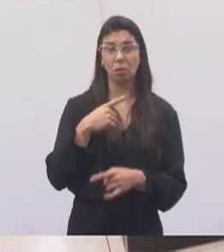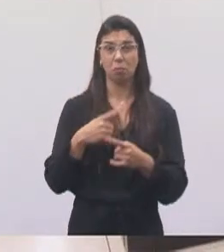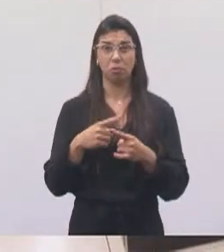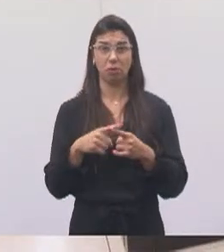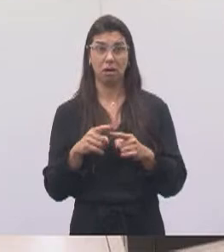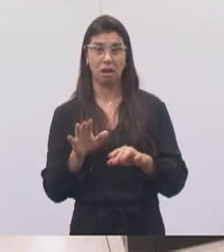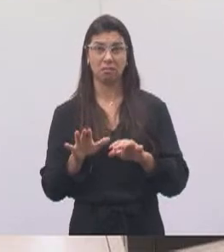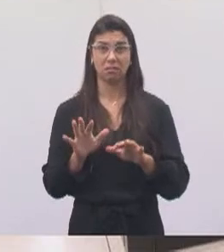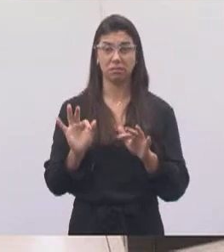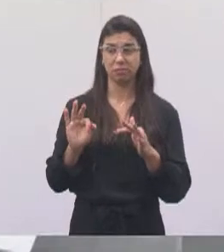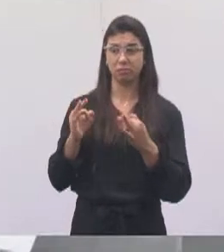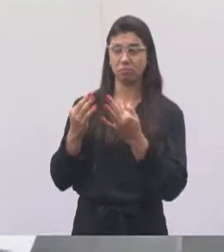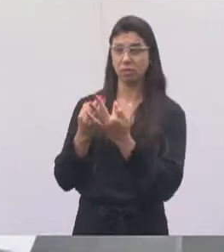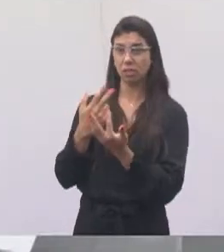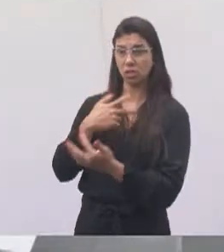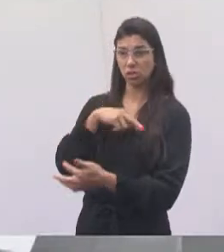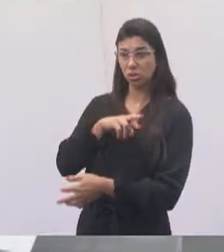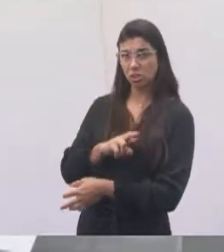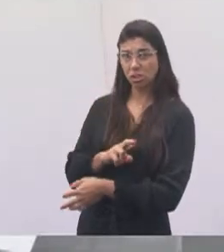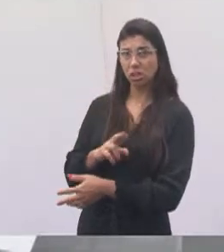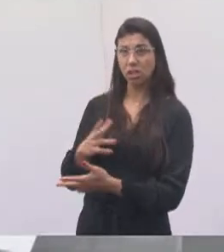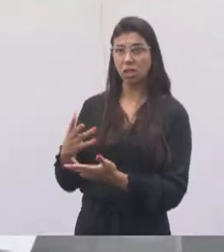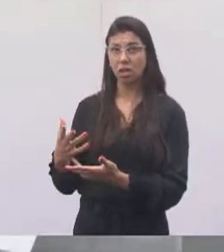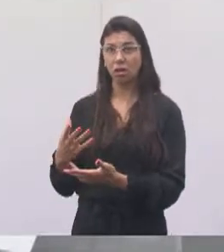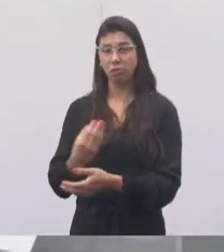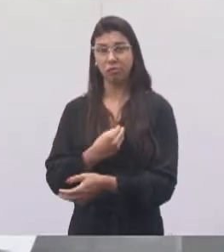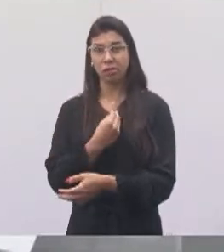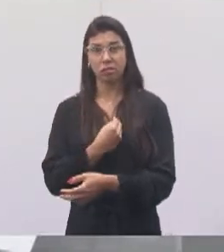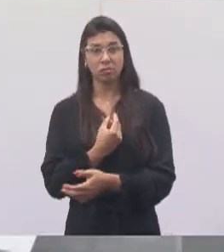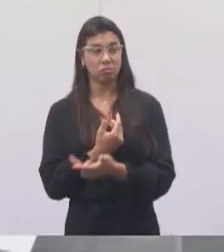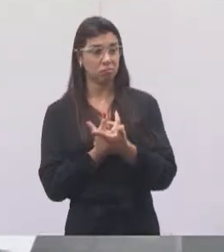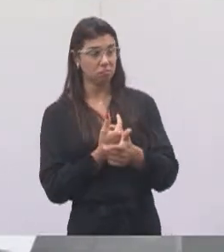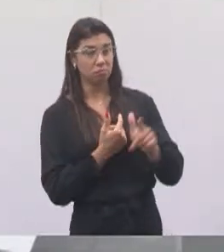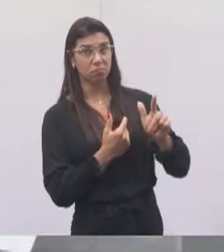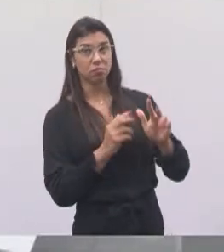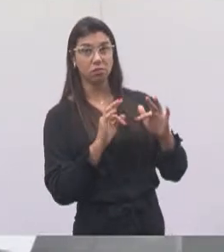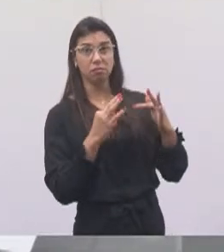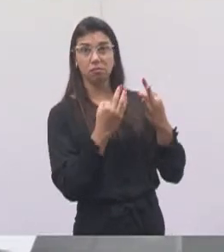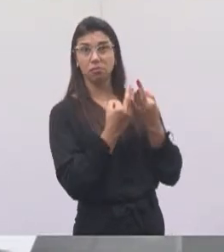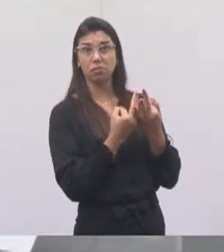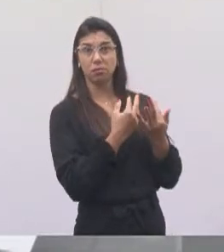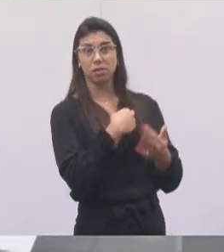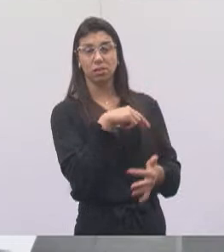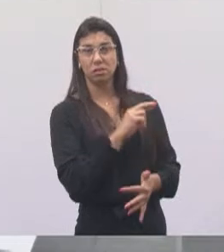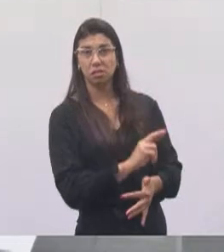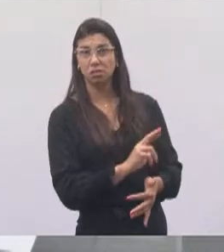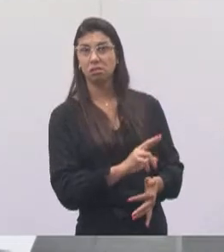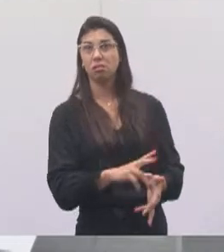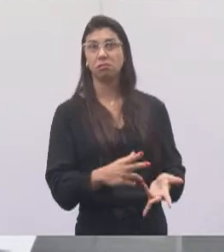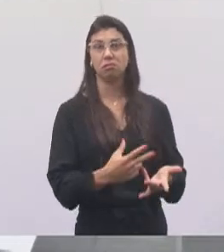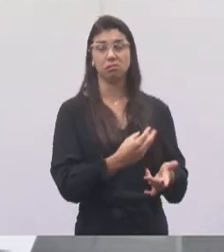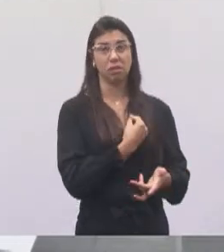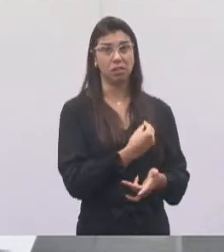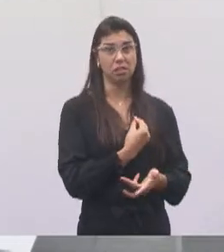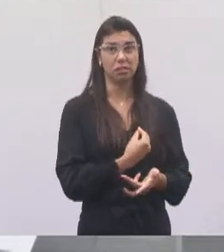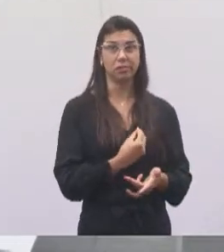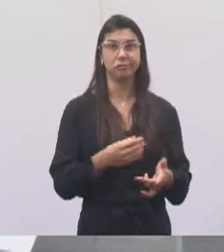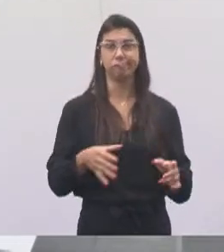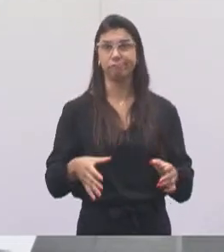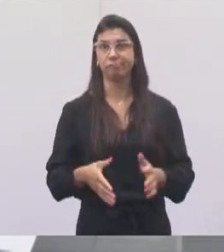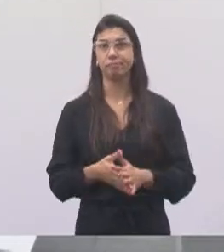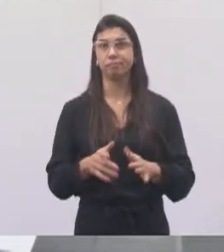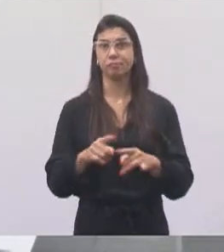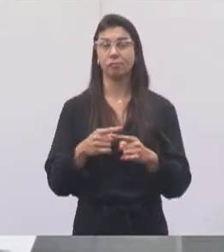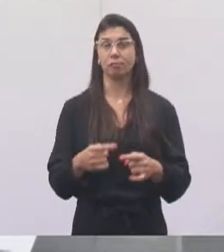em outra, né? Isso é indiscutível, mas o que o senhor está falando dessa,